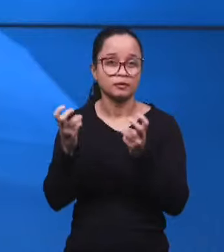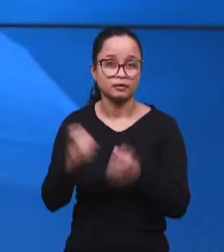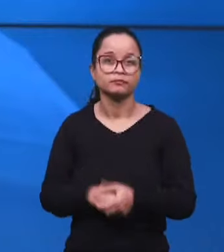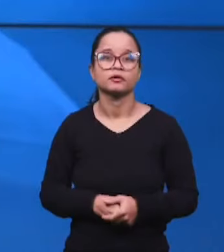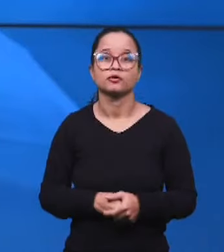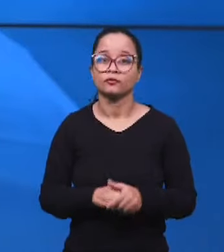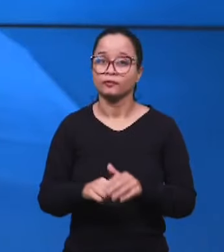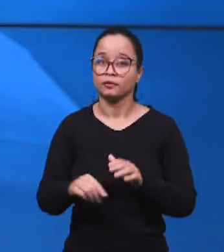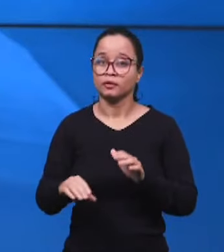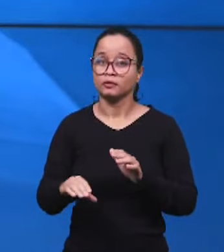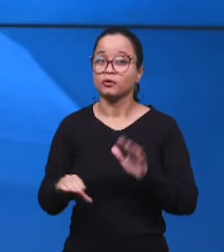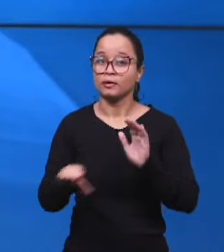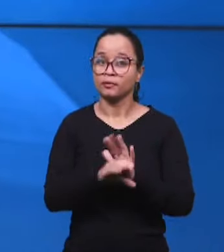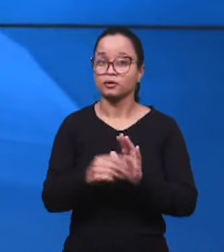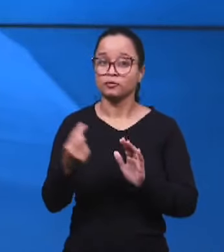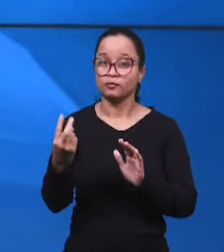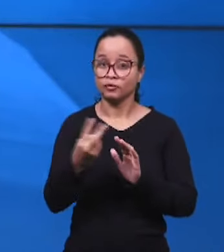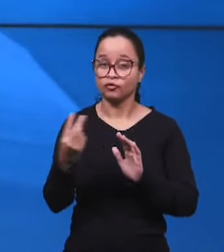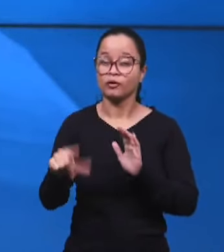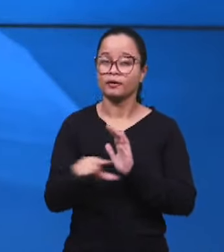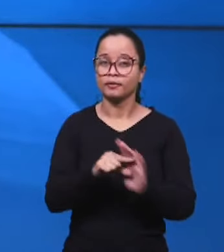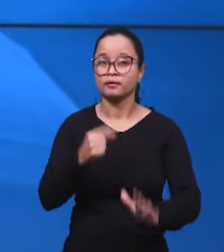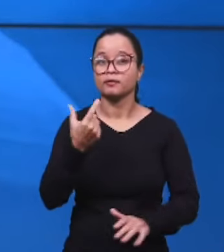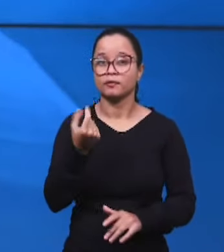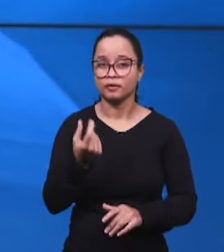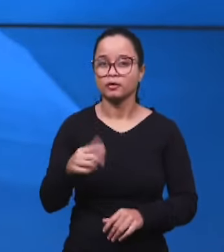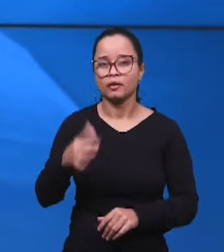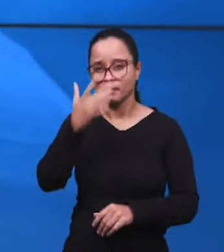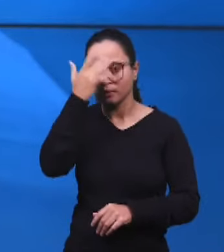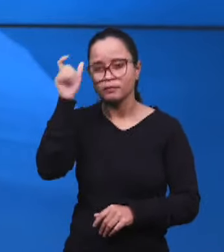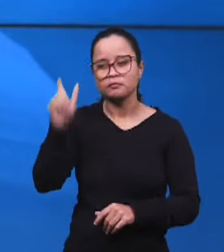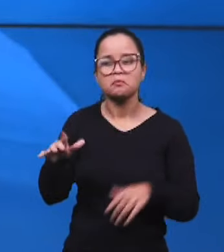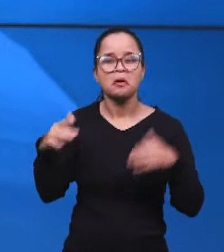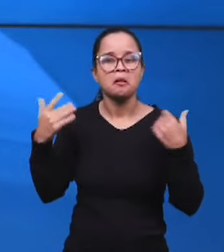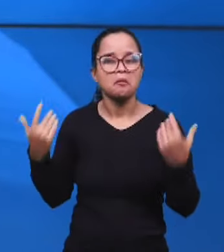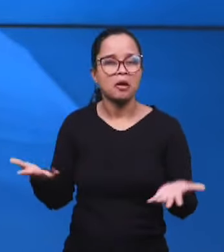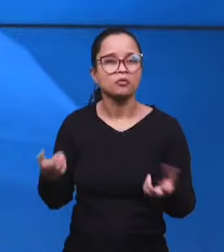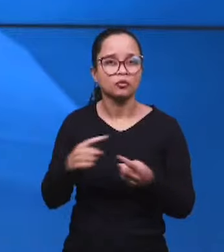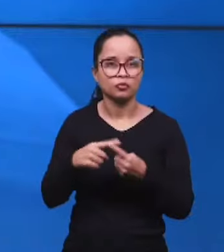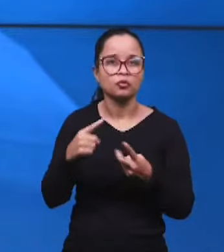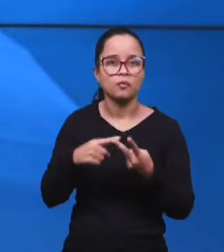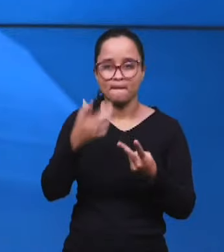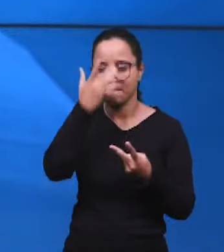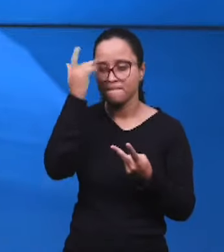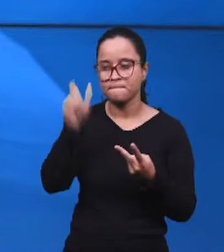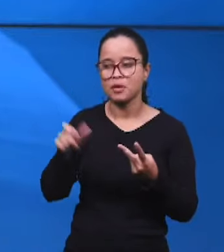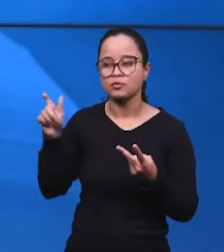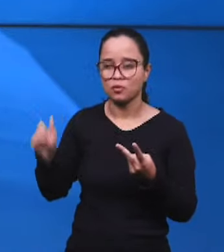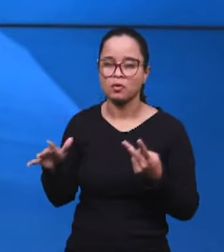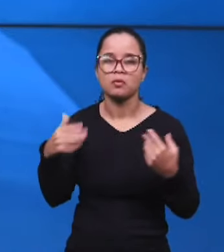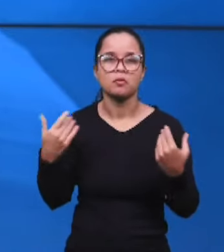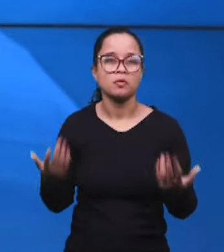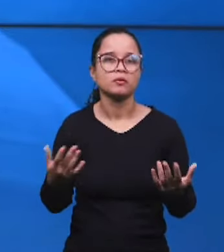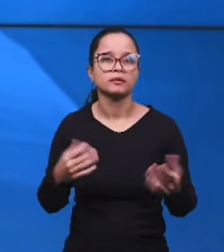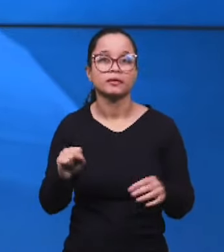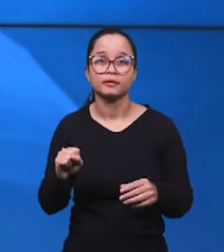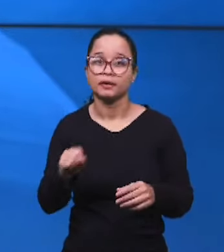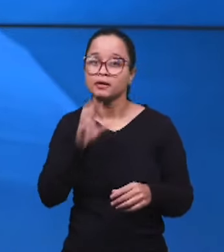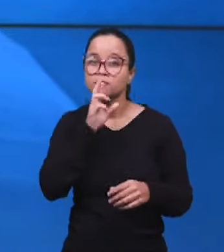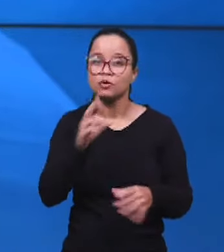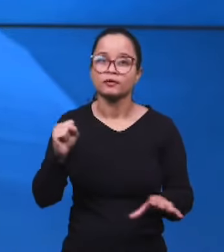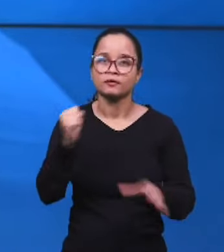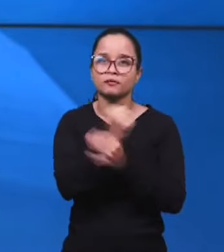22, as pessoas que estão ali falando. São duas pessoas. E quem vai nos dar essa resposta, seguramente, vai ser a